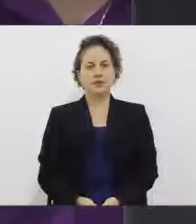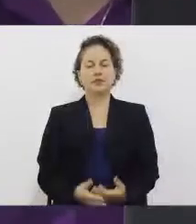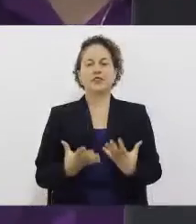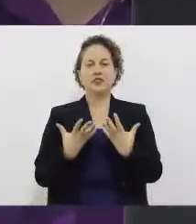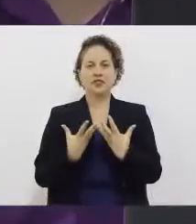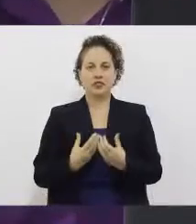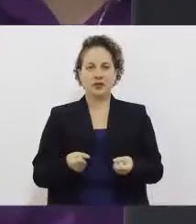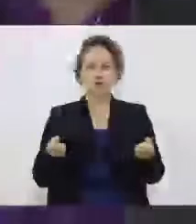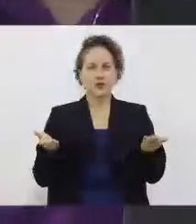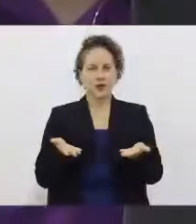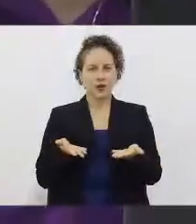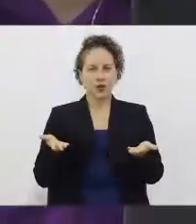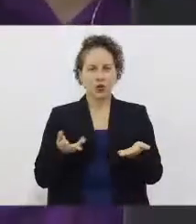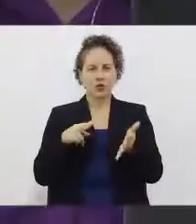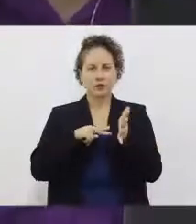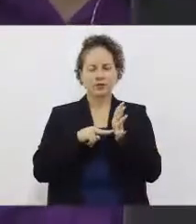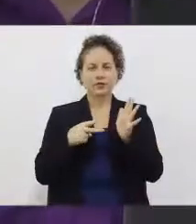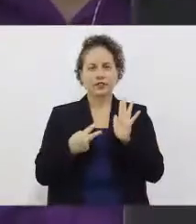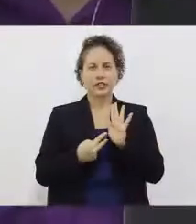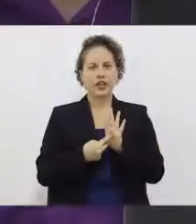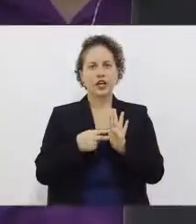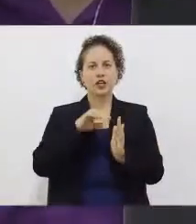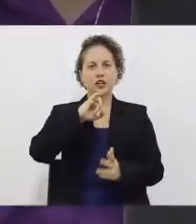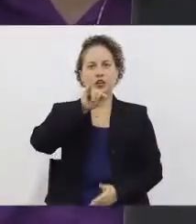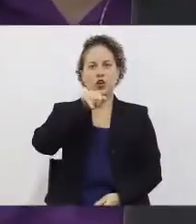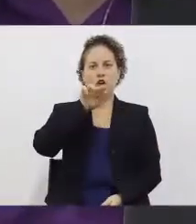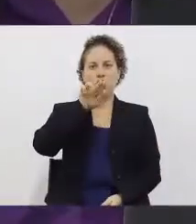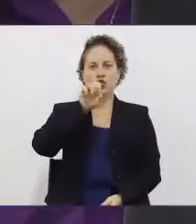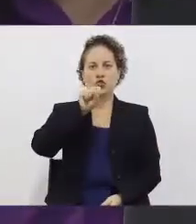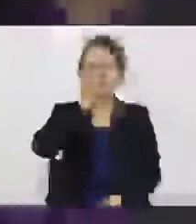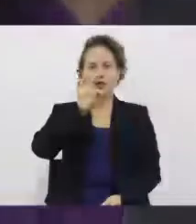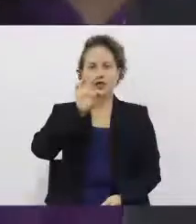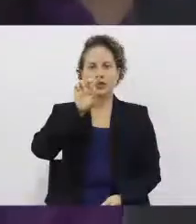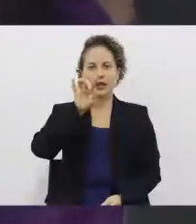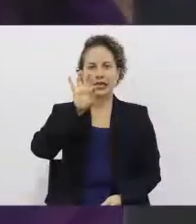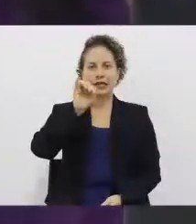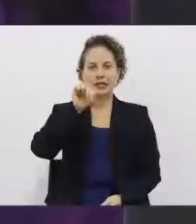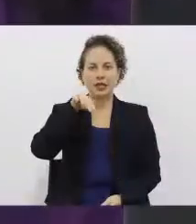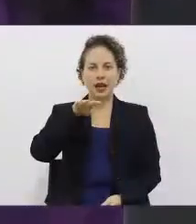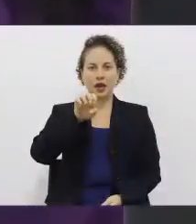Vamos agora ao conceito de Just-in-Time, conforme Slack.